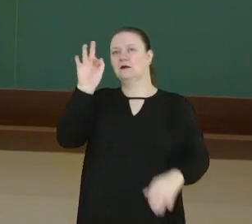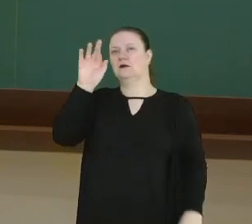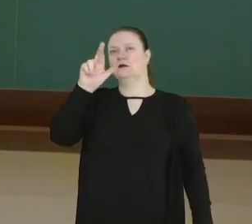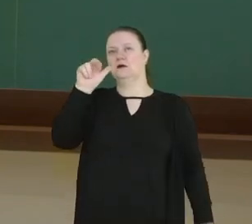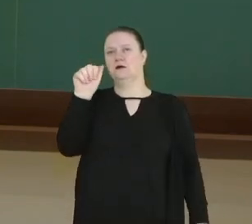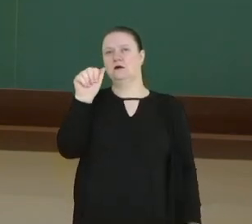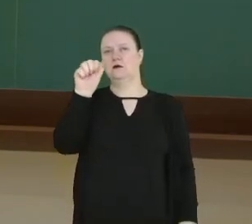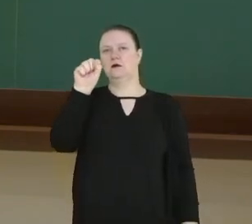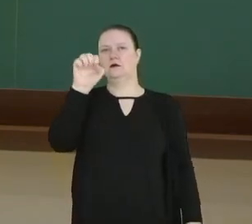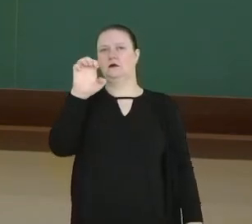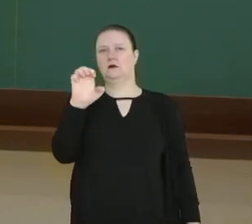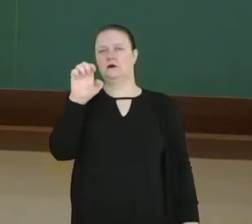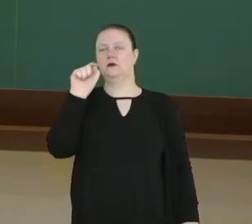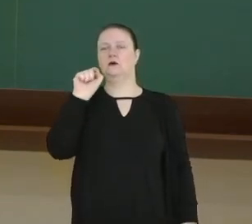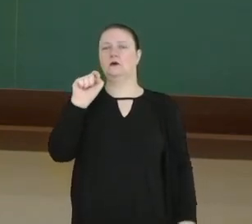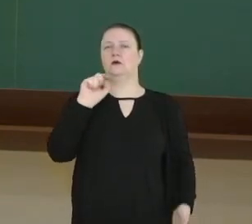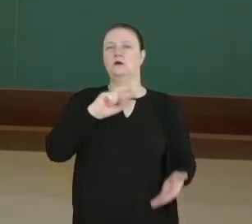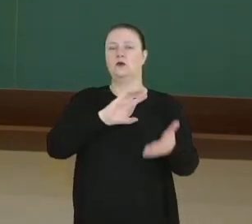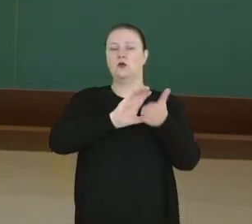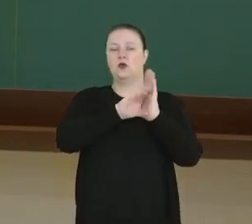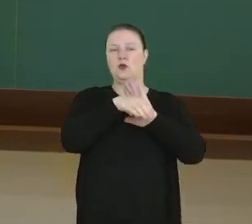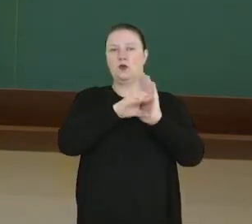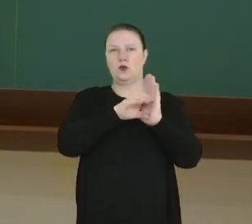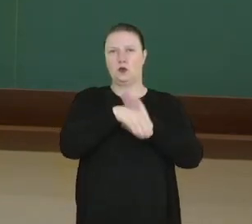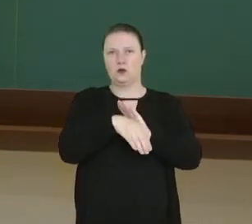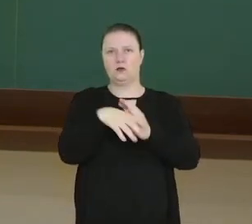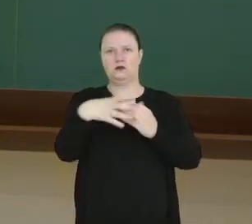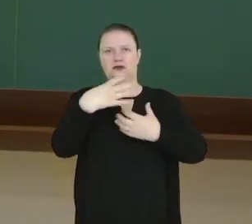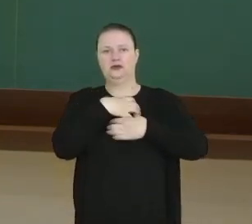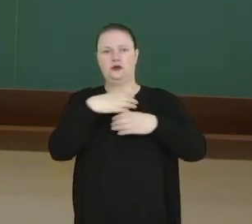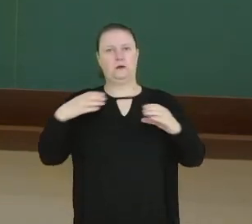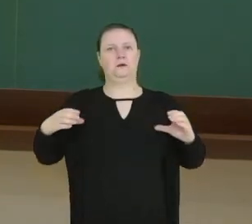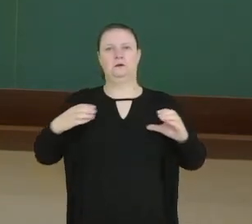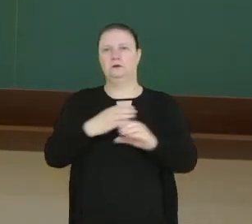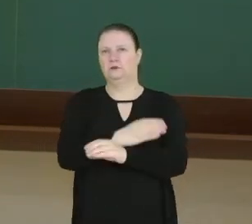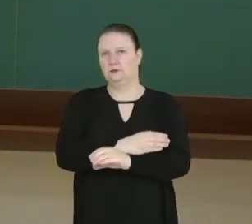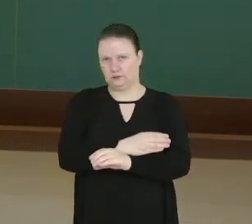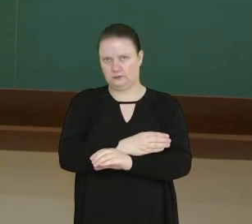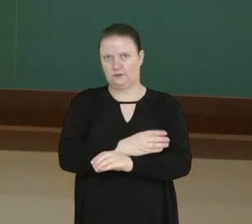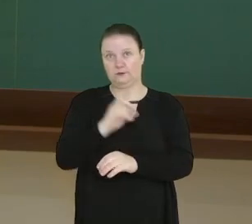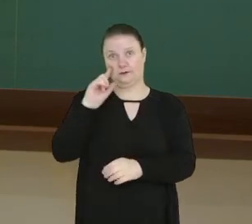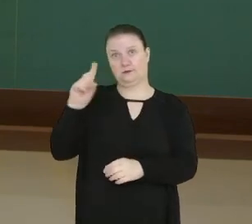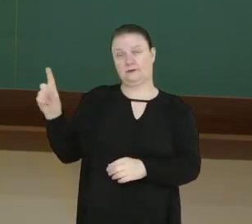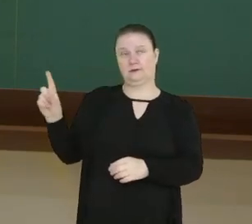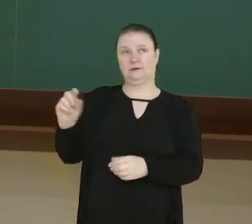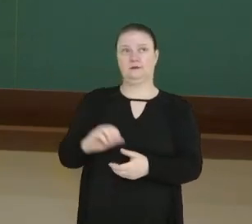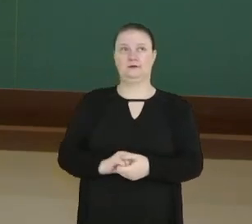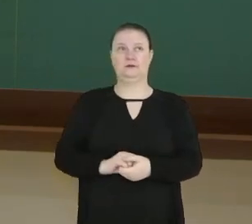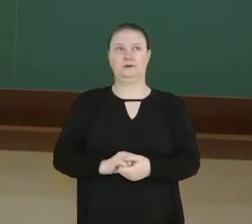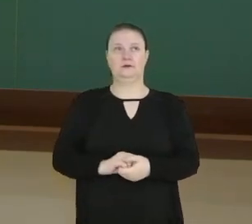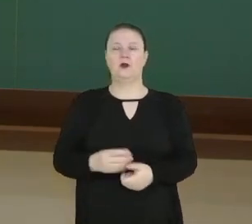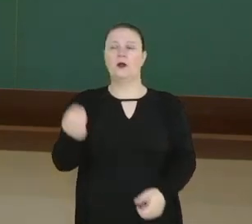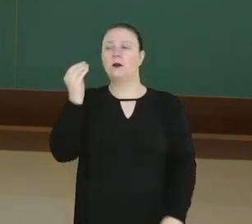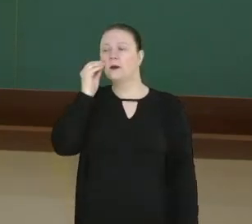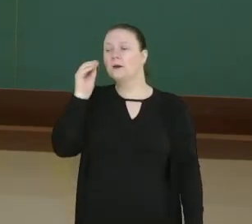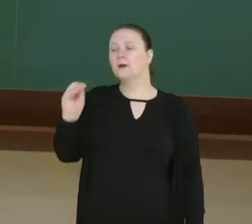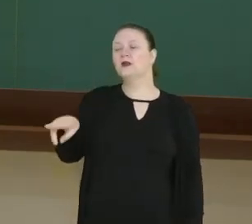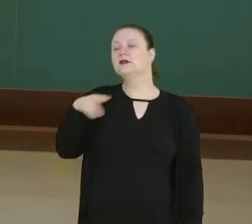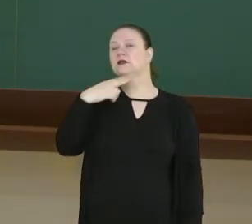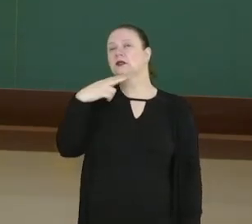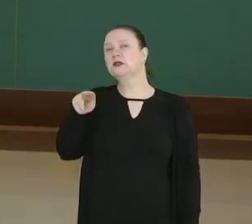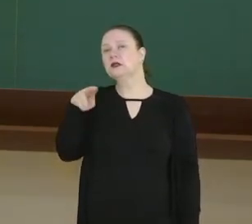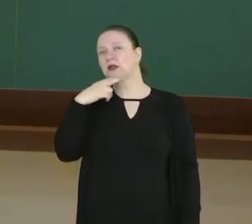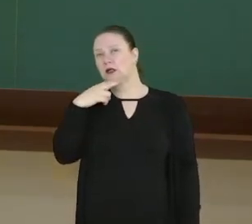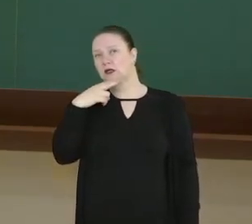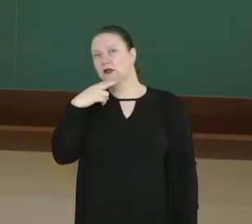damos ao nome de frase, né? Aquele enunciado que tem sentido completo. Então, observe lá, um beijo da sua neta Júlia